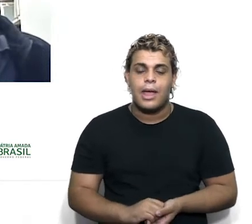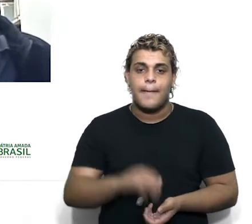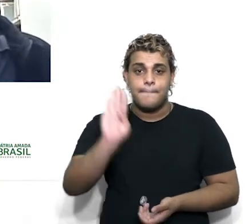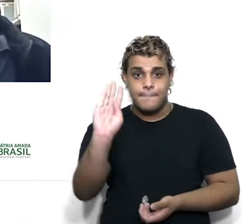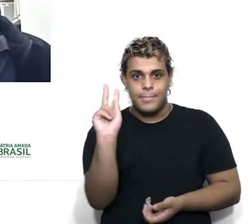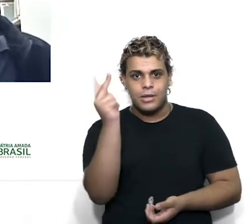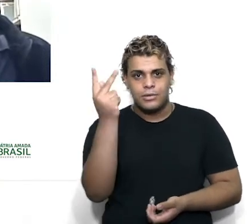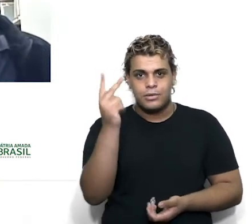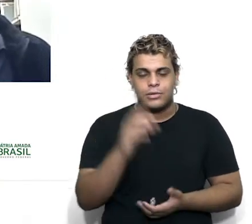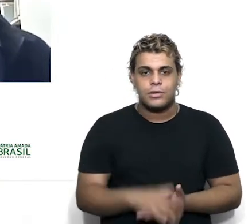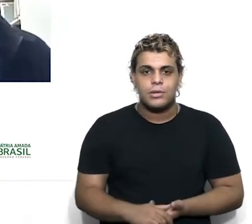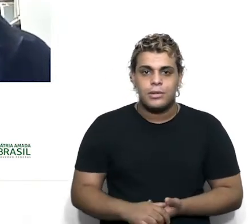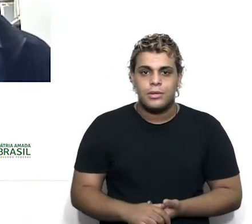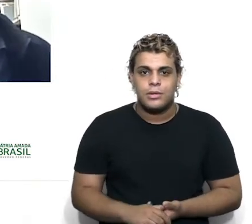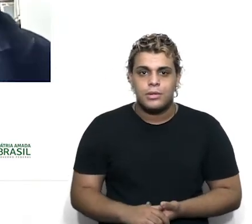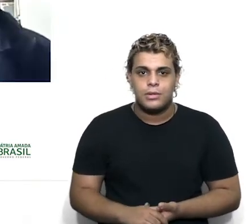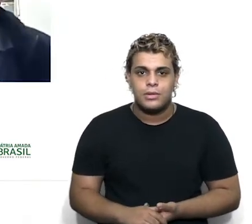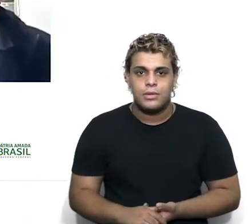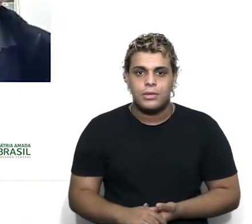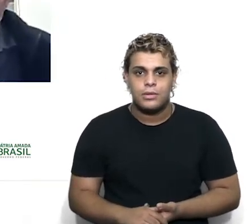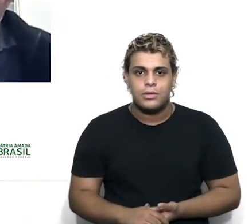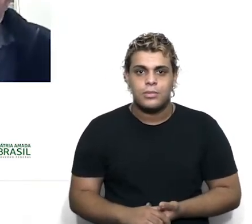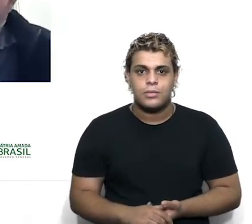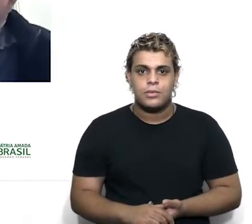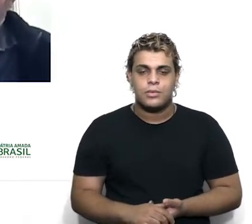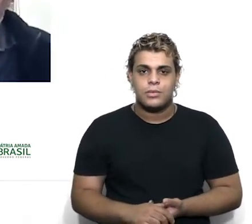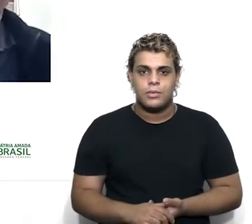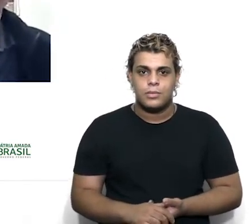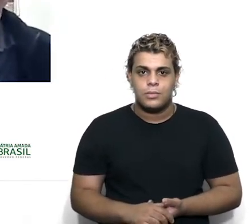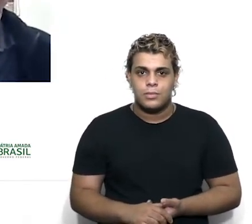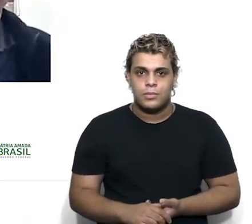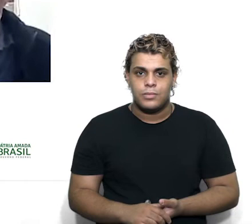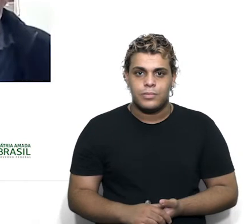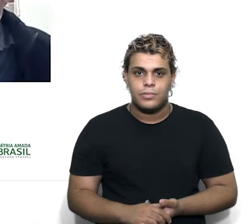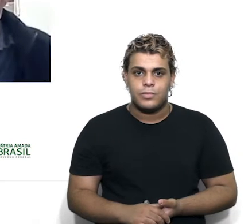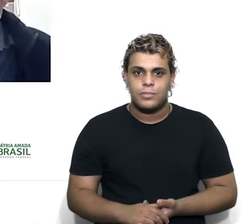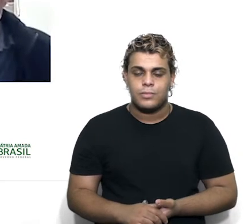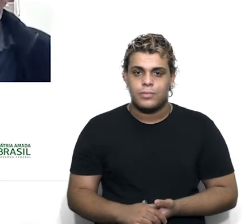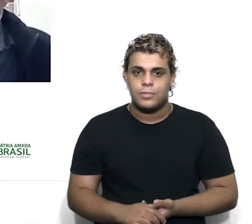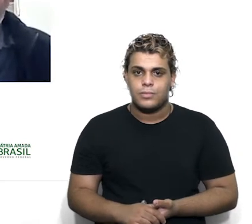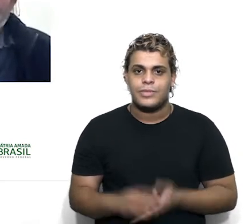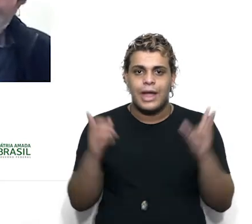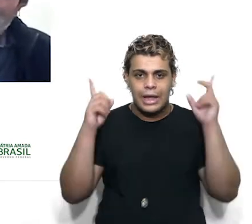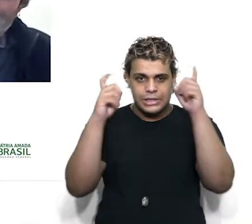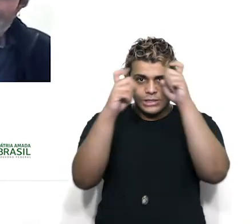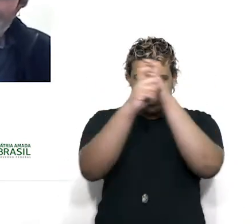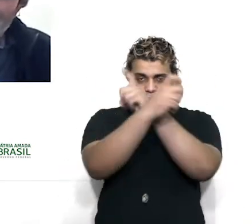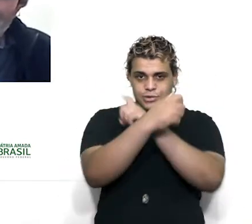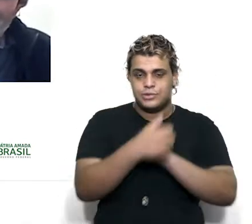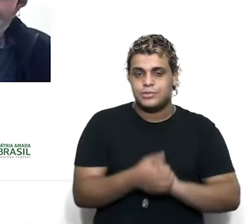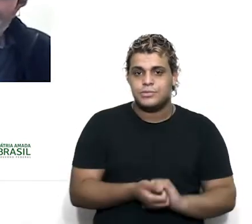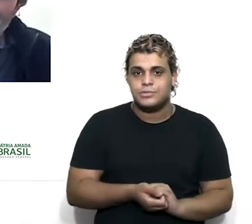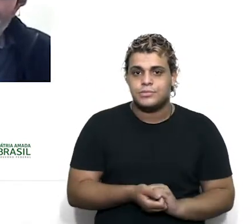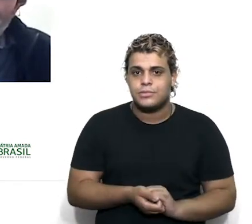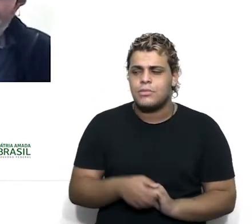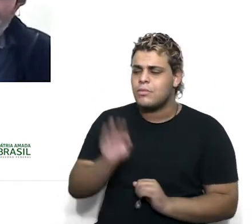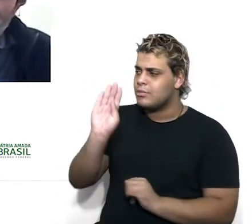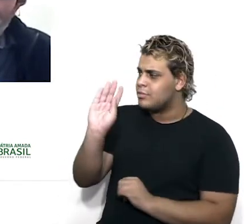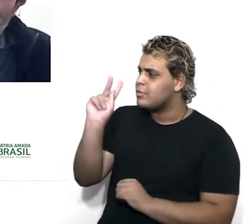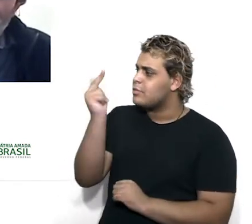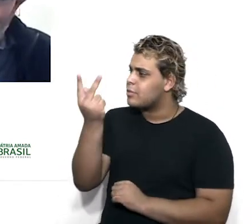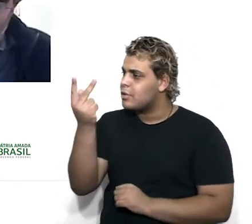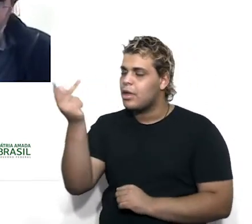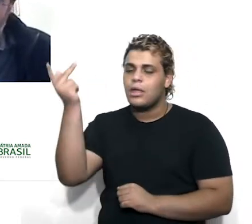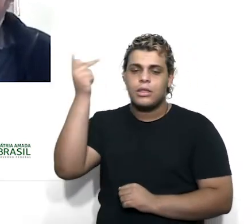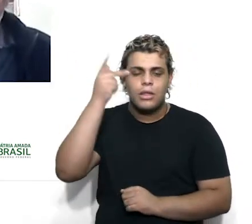Neste momento nem em Espanha, nós em Portugal nem em Espanha, a Espanha conseguimos ir, está difícil. Ou em Belo Horizonte, ou em